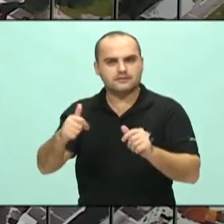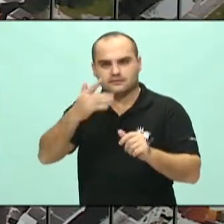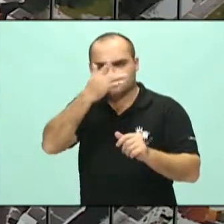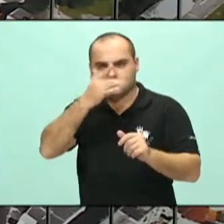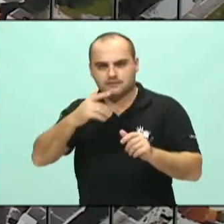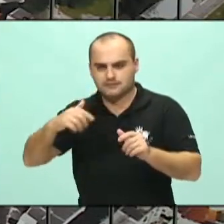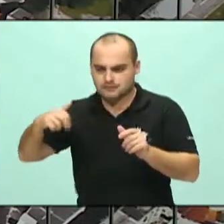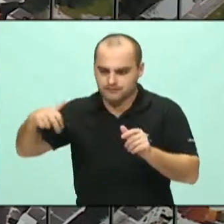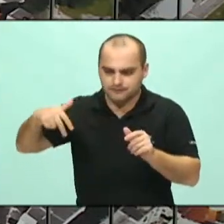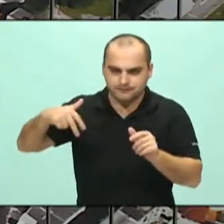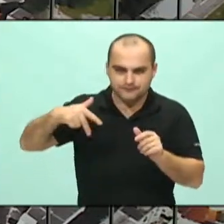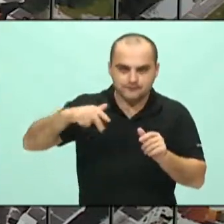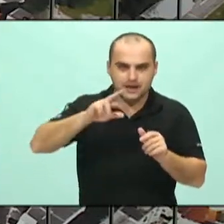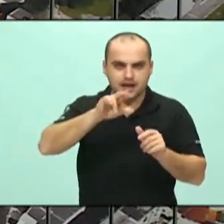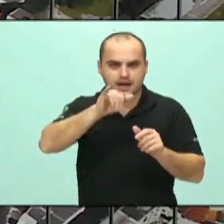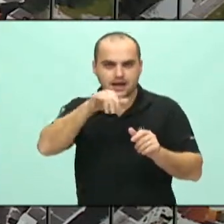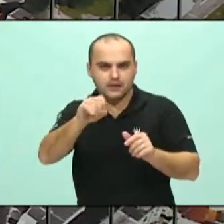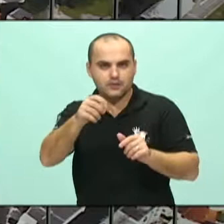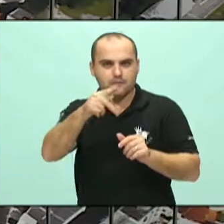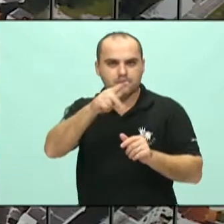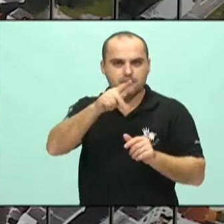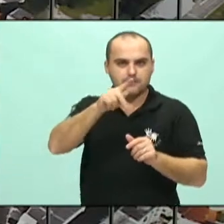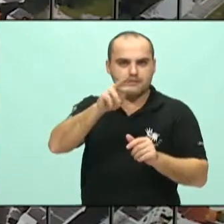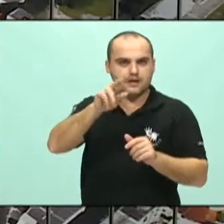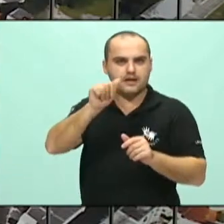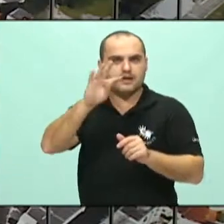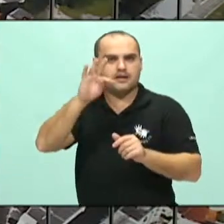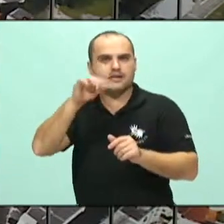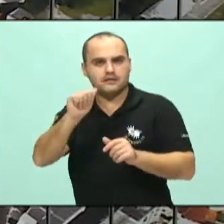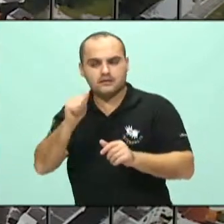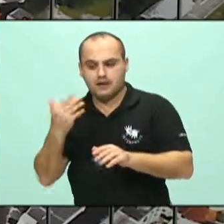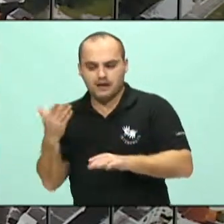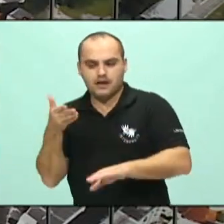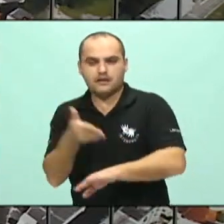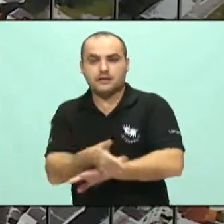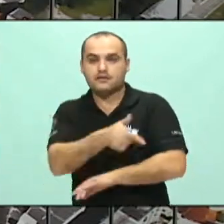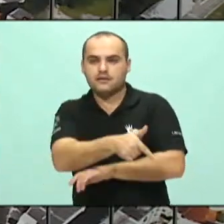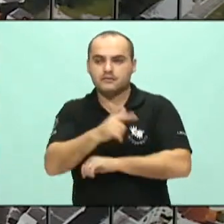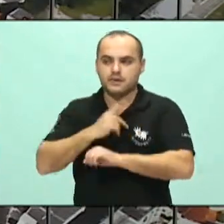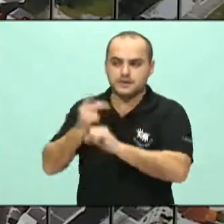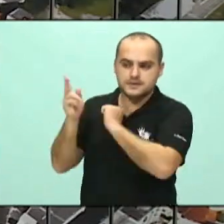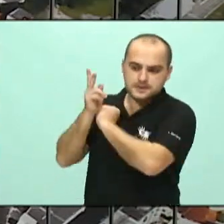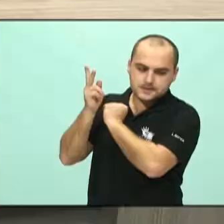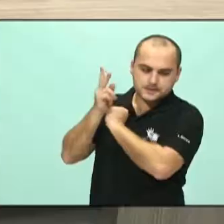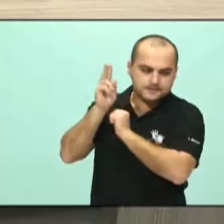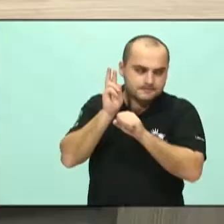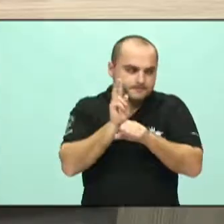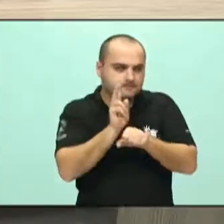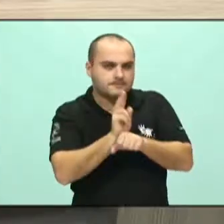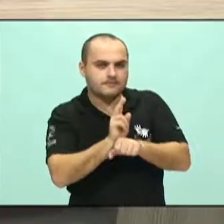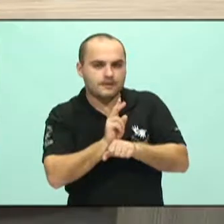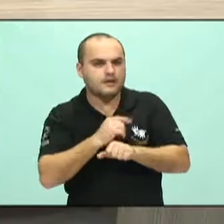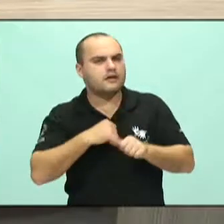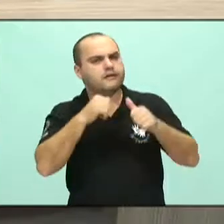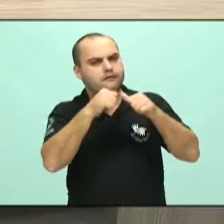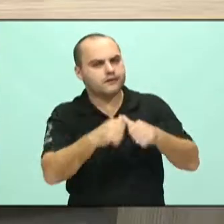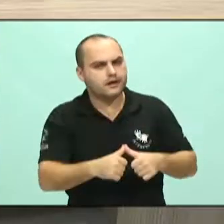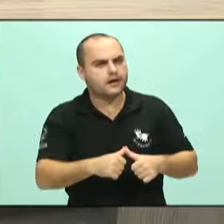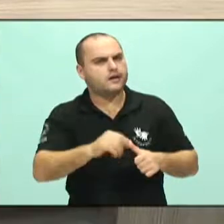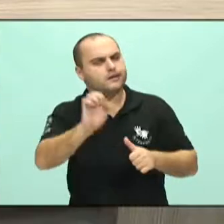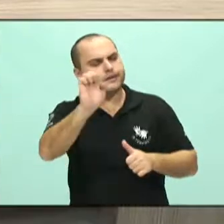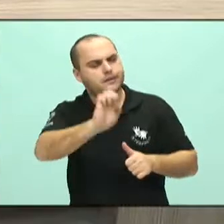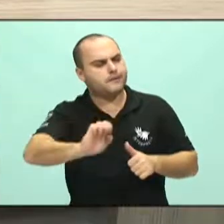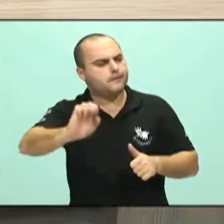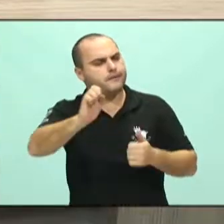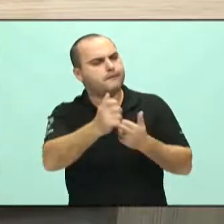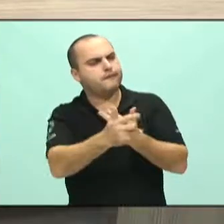transitavam para o Rio da Prata, entravam muito ali para se abrigar. E ali ficaram muitos